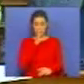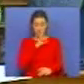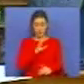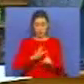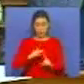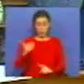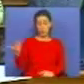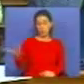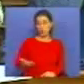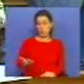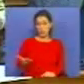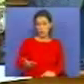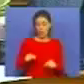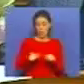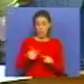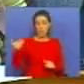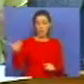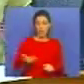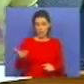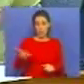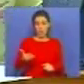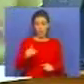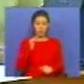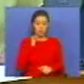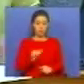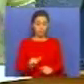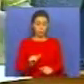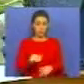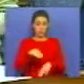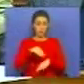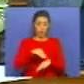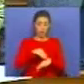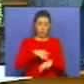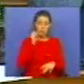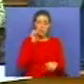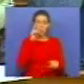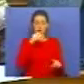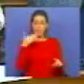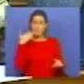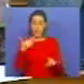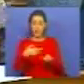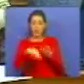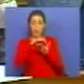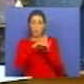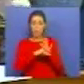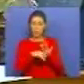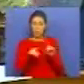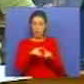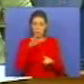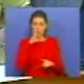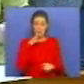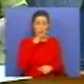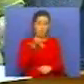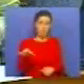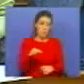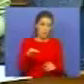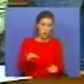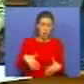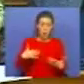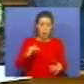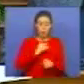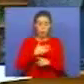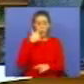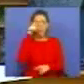os direitos, este direito que é concedido à testemunha ou ao beneficiário do programa, no caso de ser um familiar ou outra